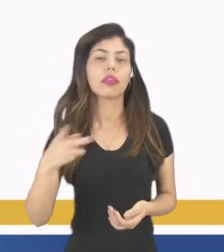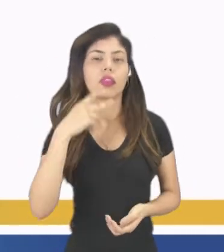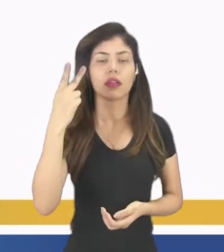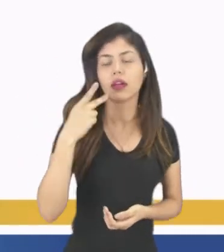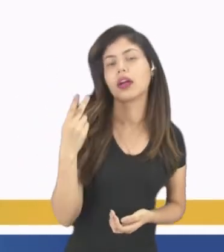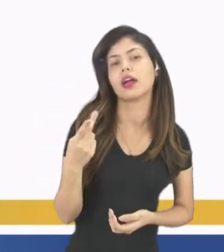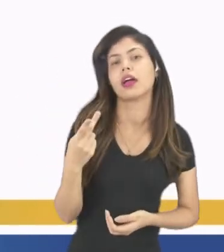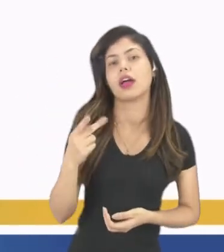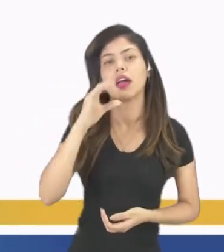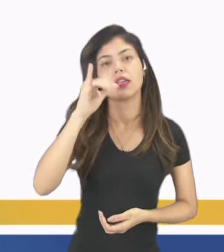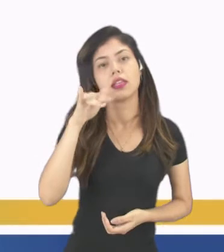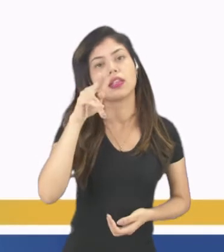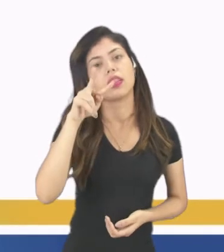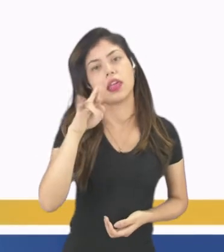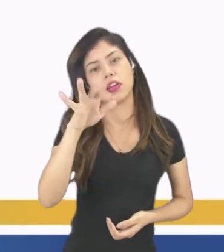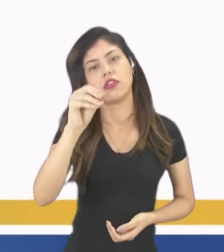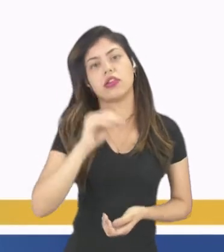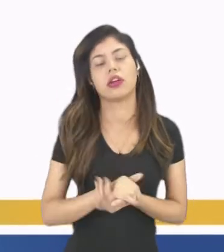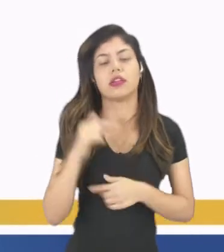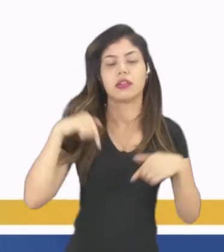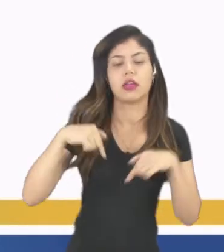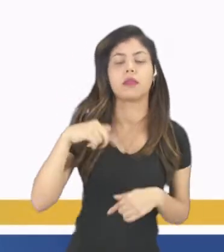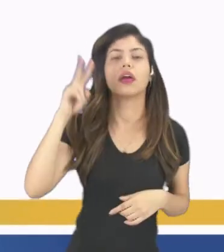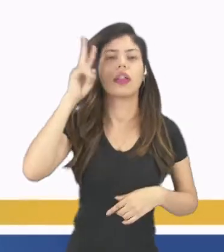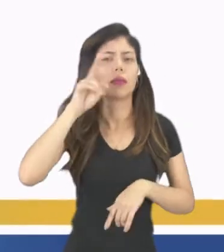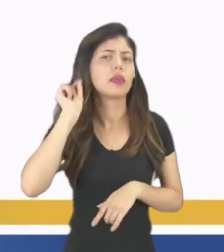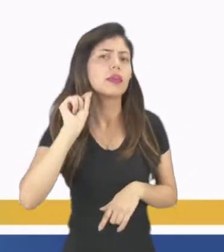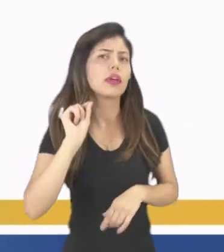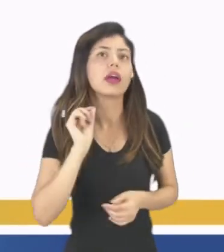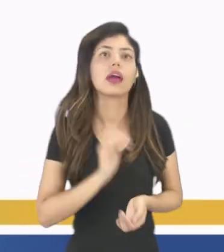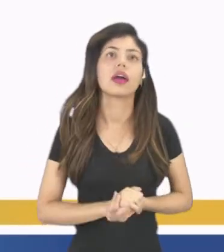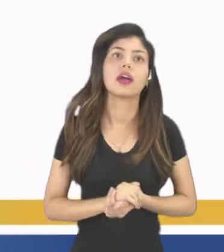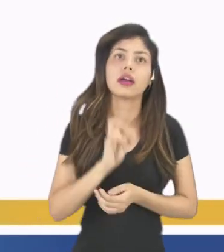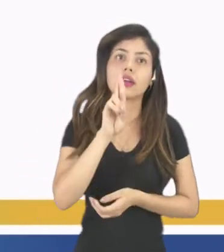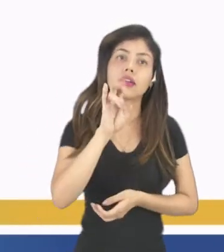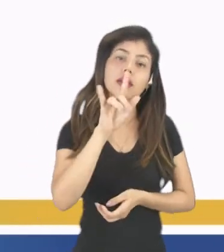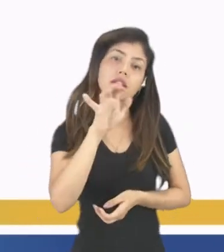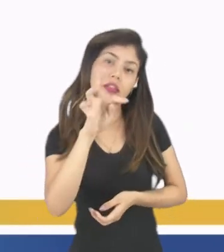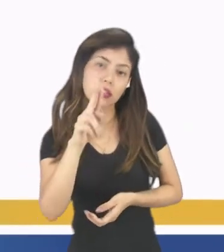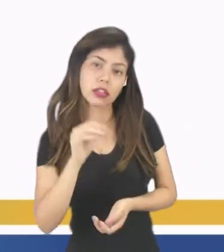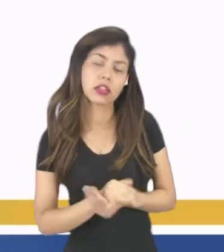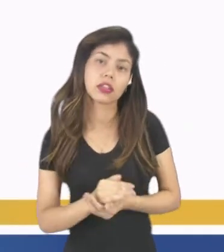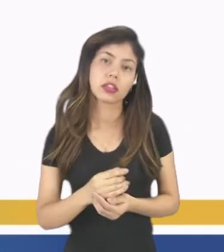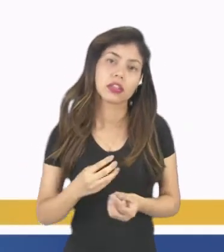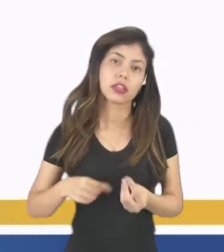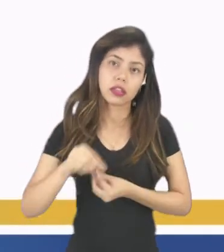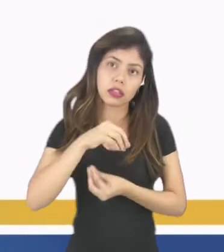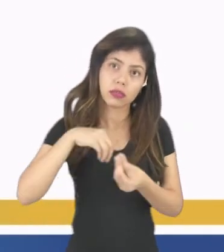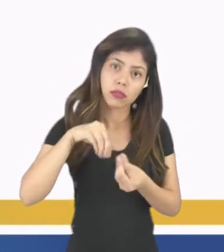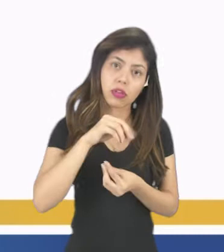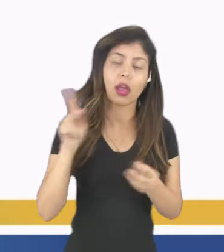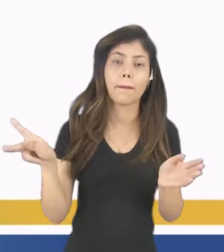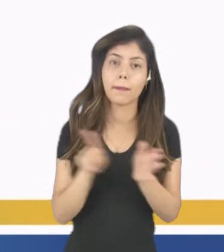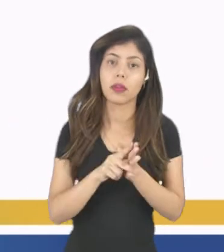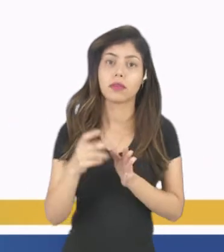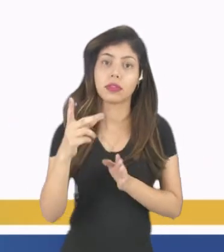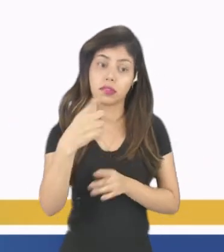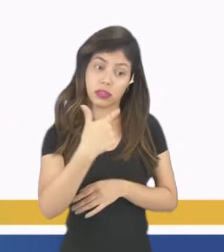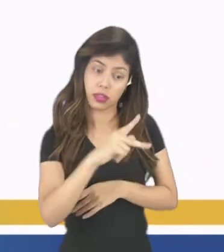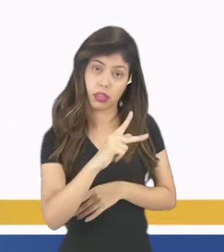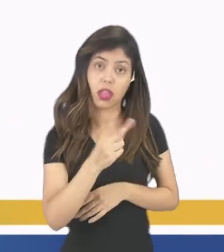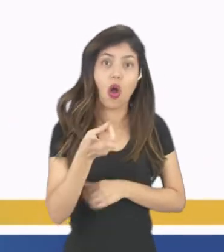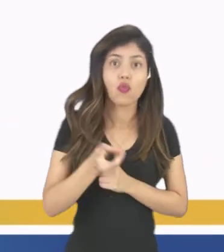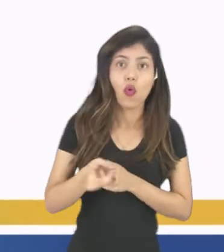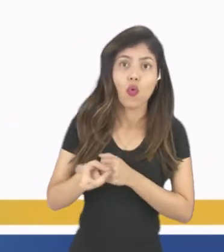de cinética química, estar lembrando o quê? Os reagentes, eles vão reagir entre si e vão ser